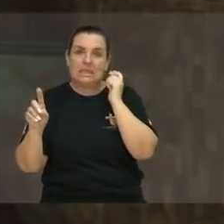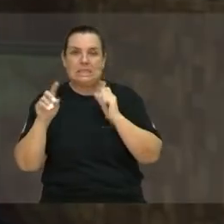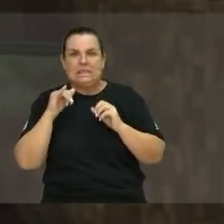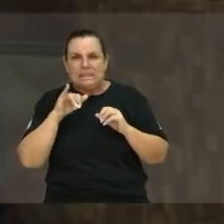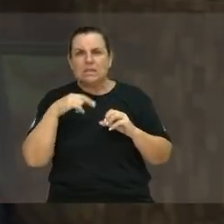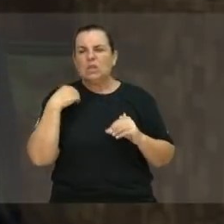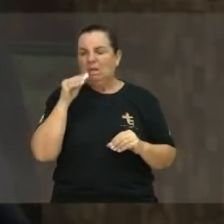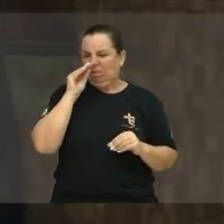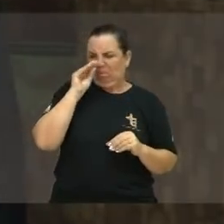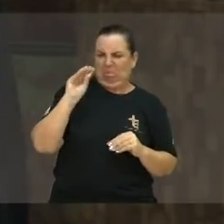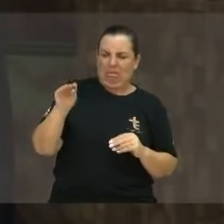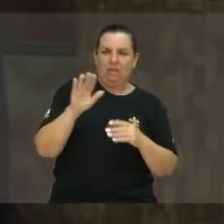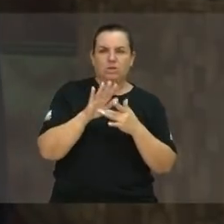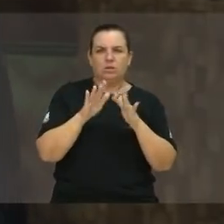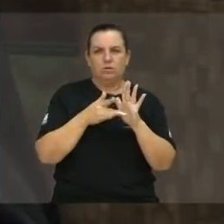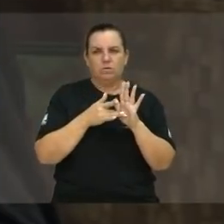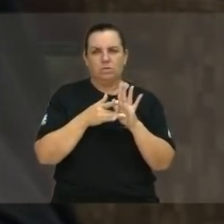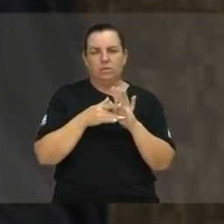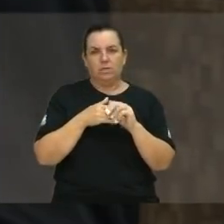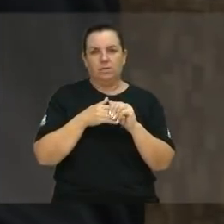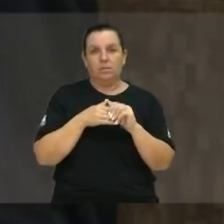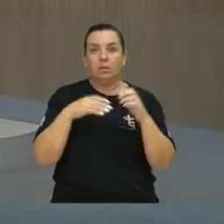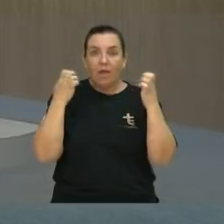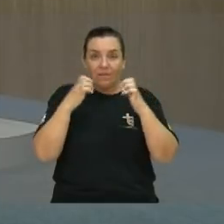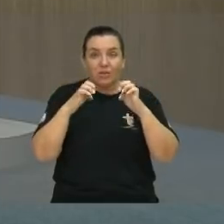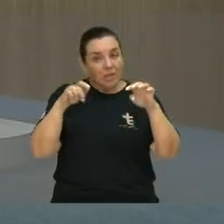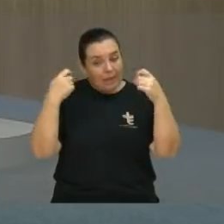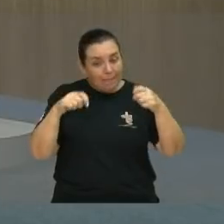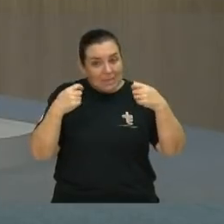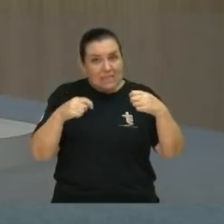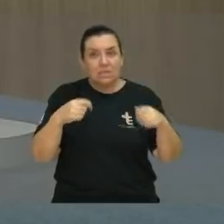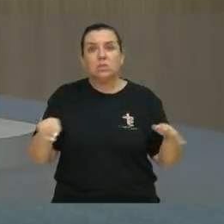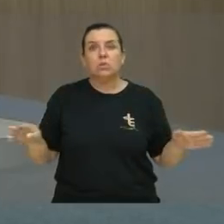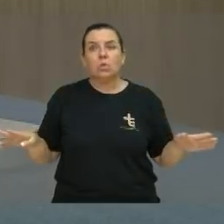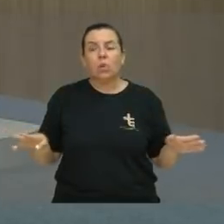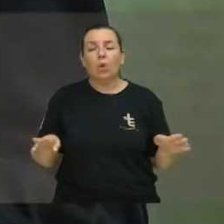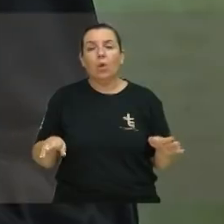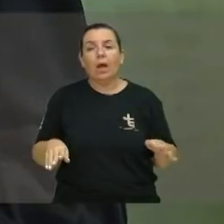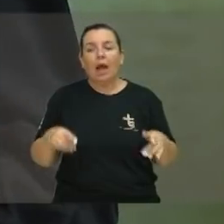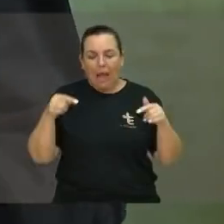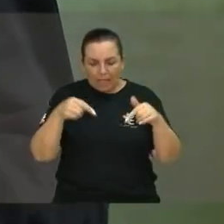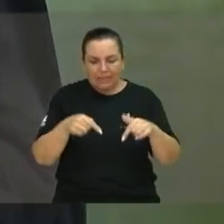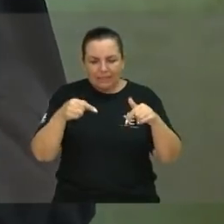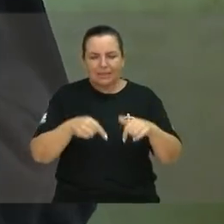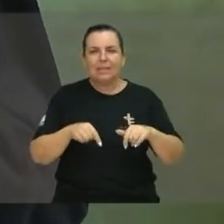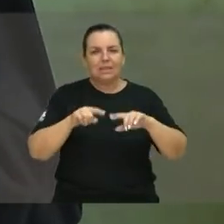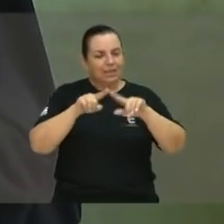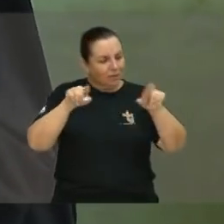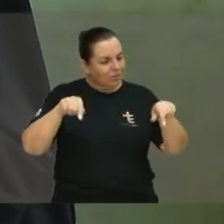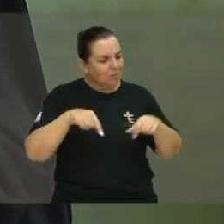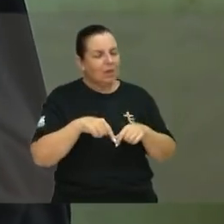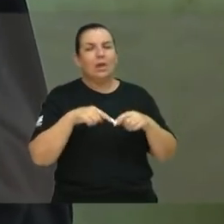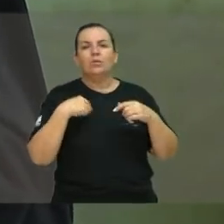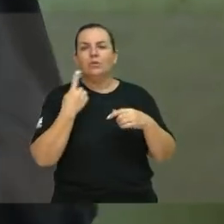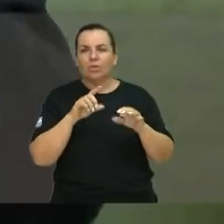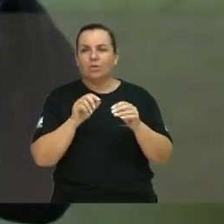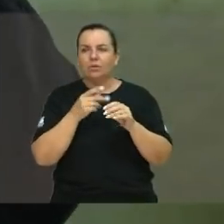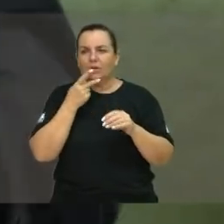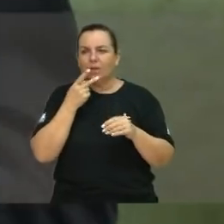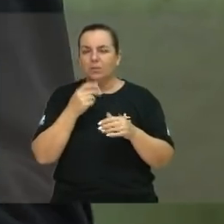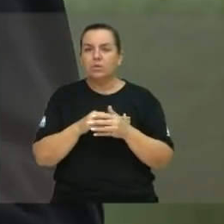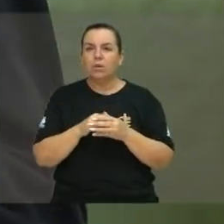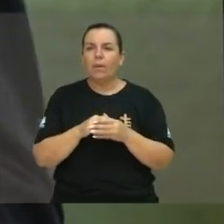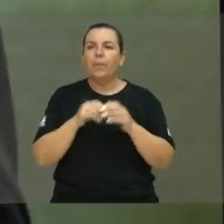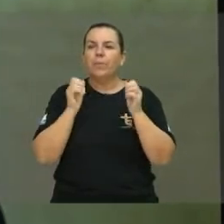evangelho evangelizar é preciso não é assim que falamos desde aqui dos estúdios da tv evangelizar